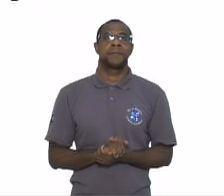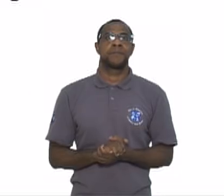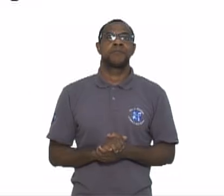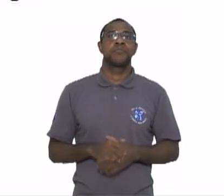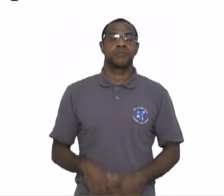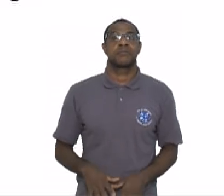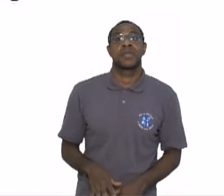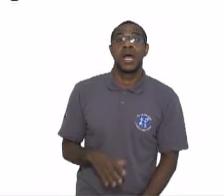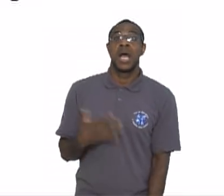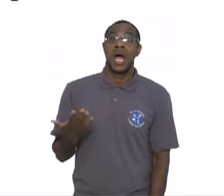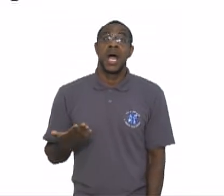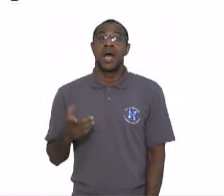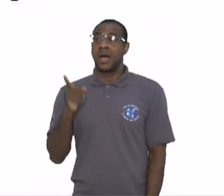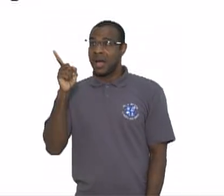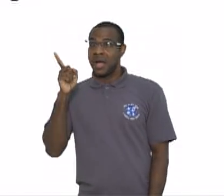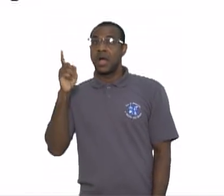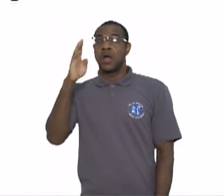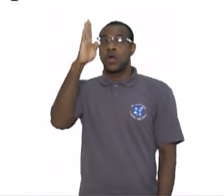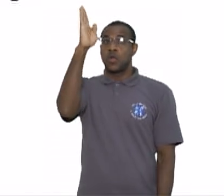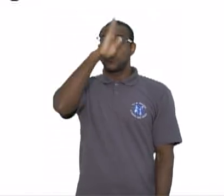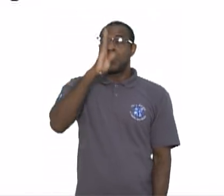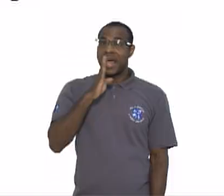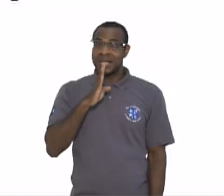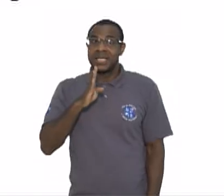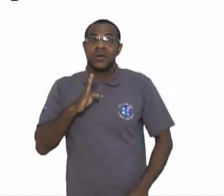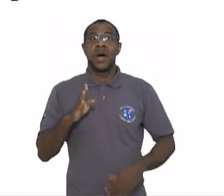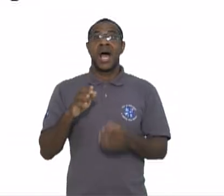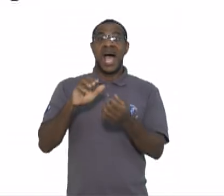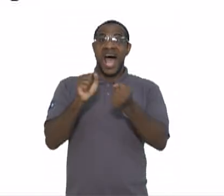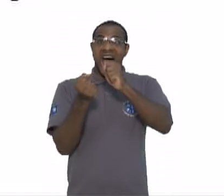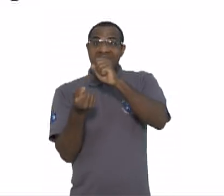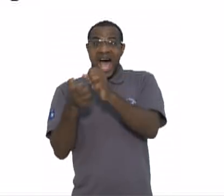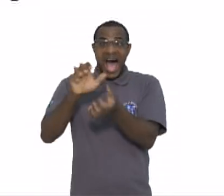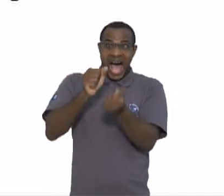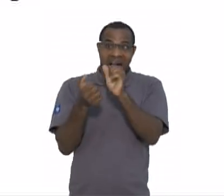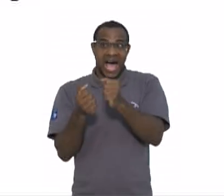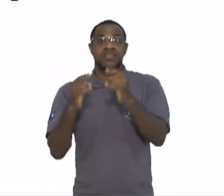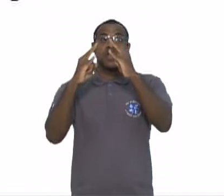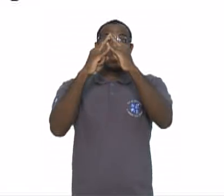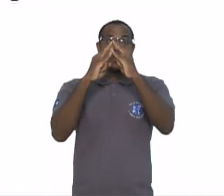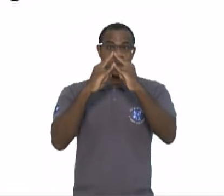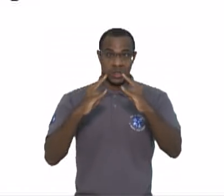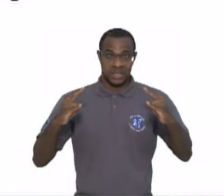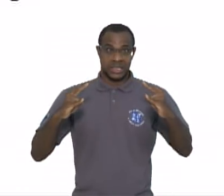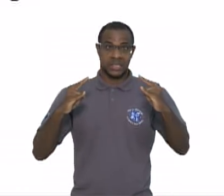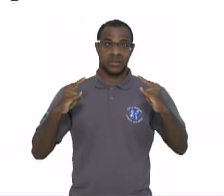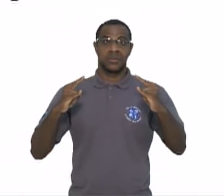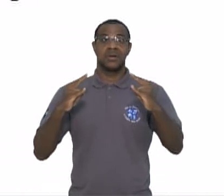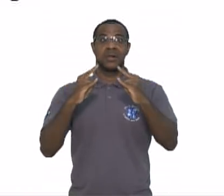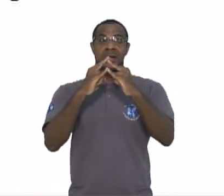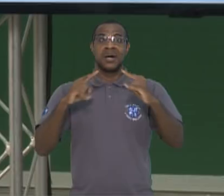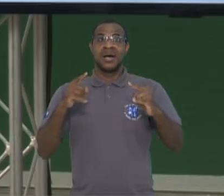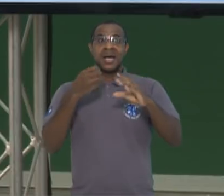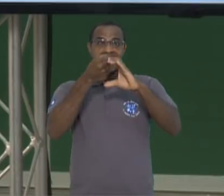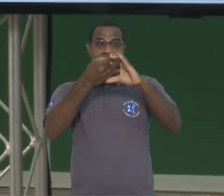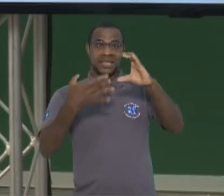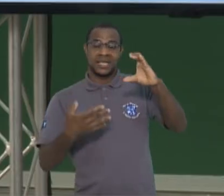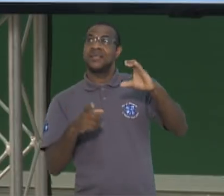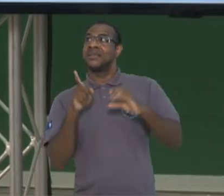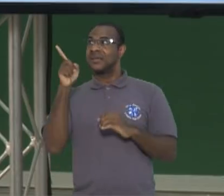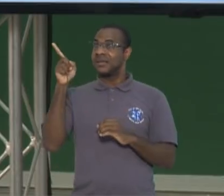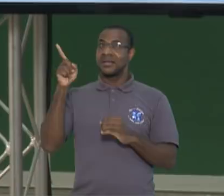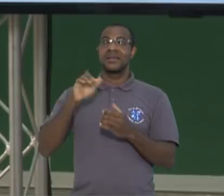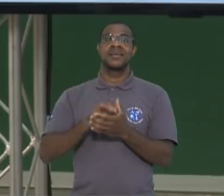No Brasil, a arte circense tem características mambembes, né? Então aqui a foto do Alipe da Milena, né? Da sombrinha,